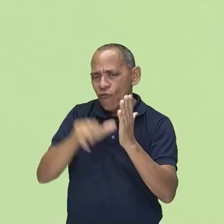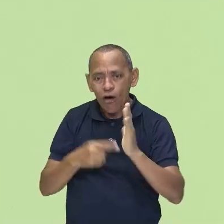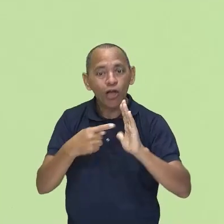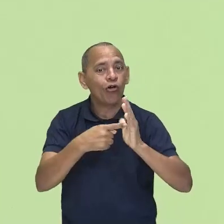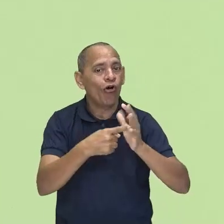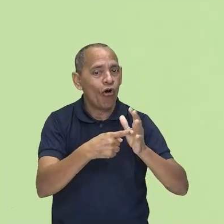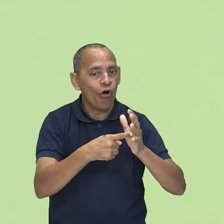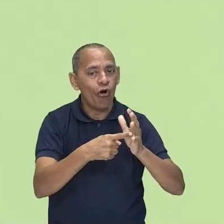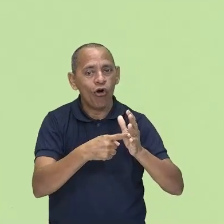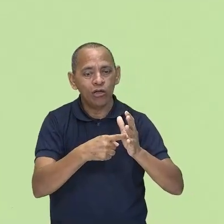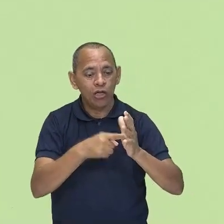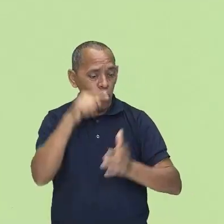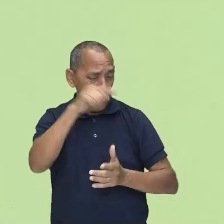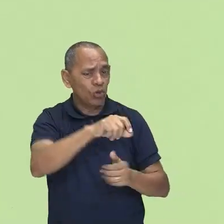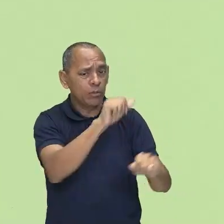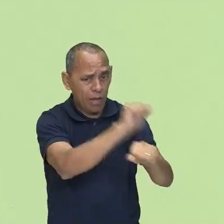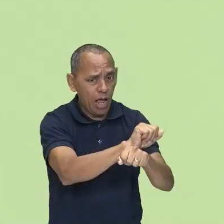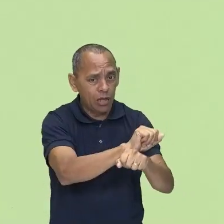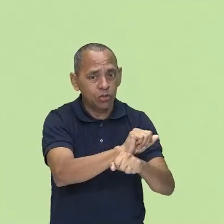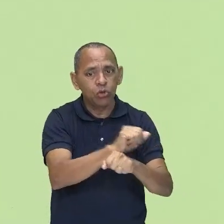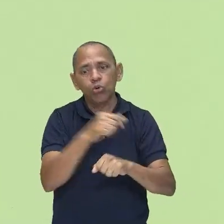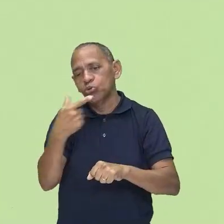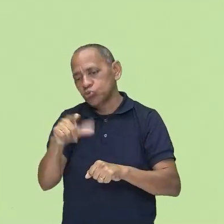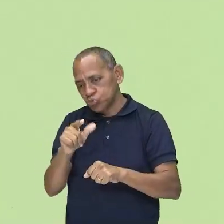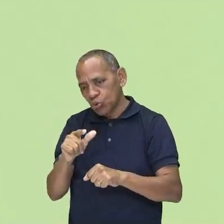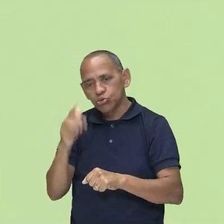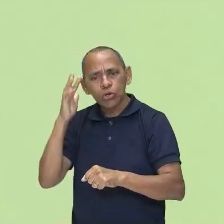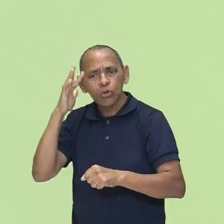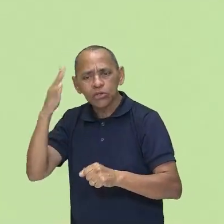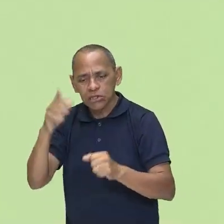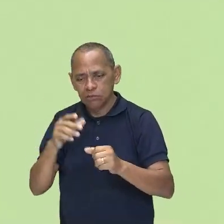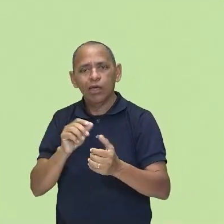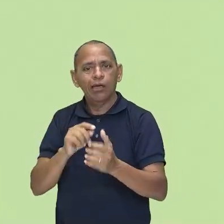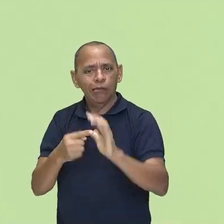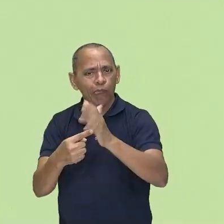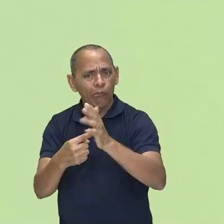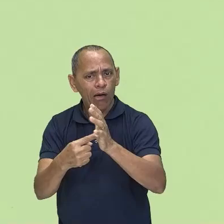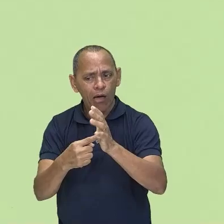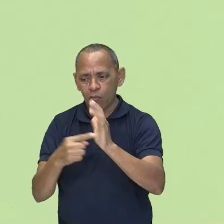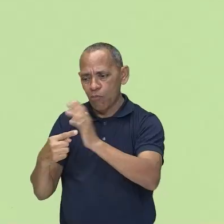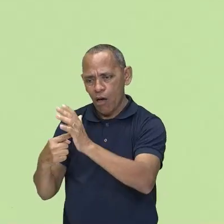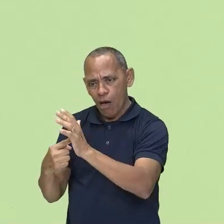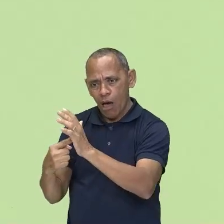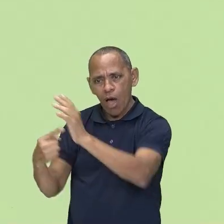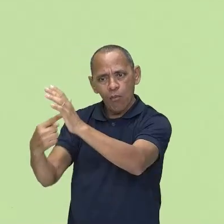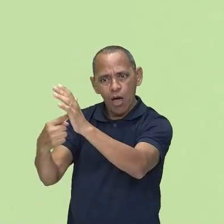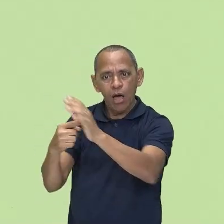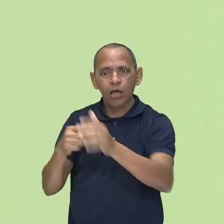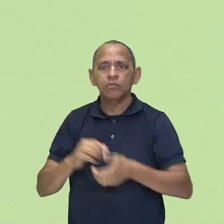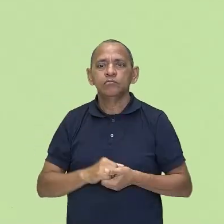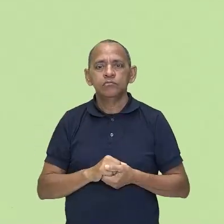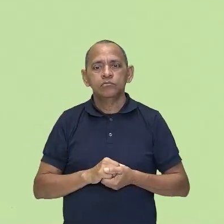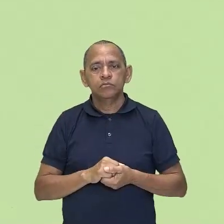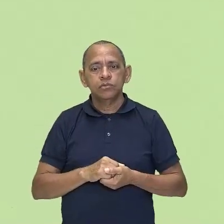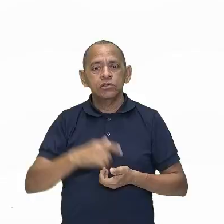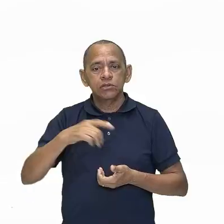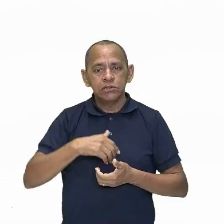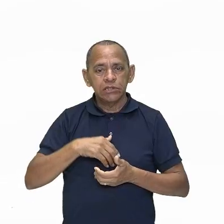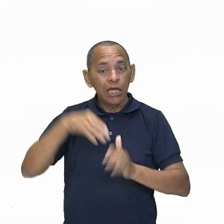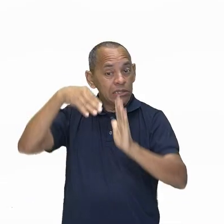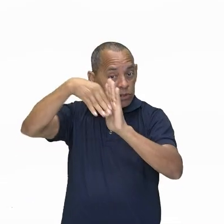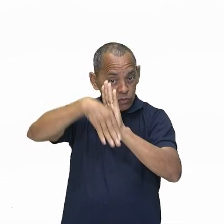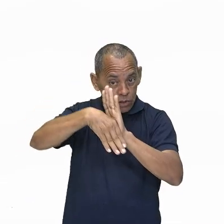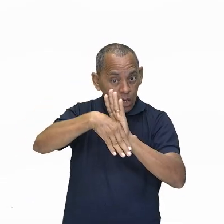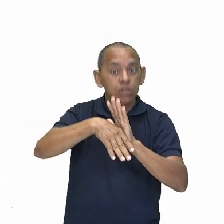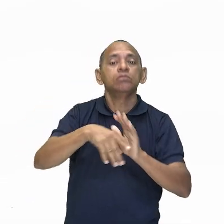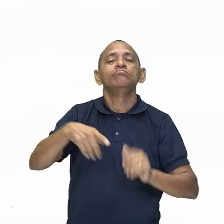estão funcionando, produzindo energia elétrica. Agora nós também temos as desvantagens, né, para listar para vocês aqui.